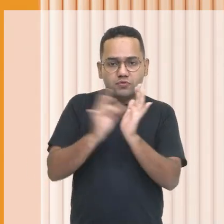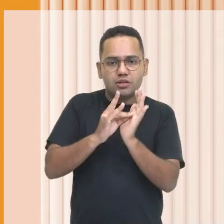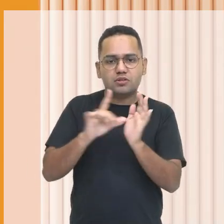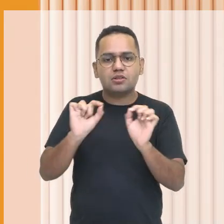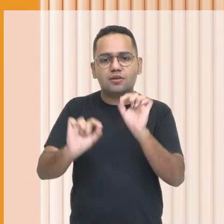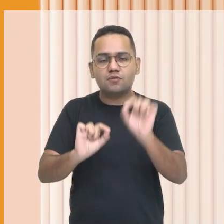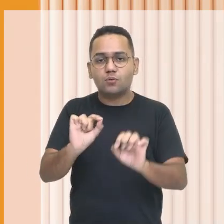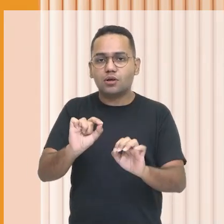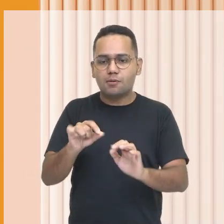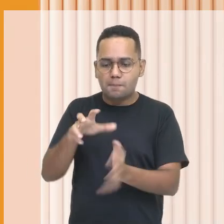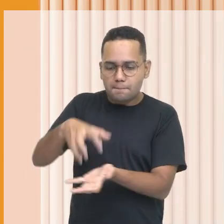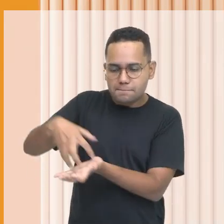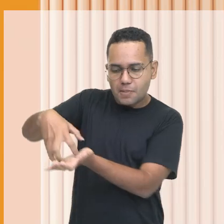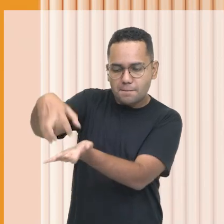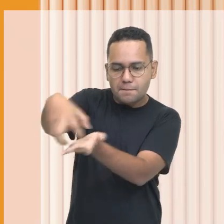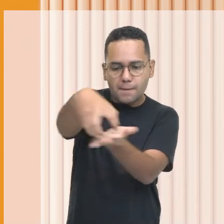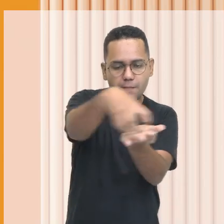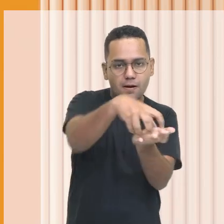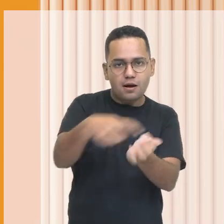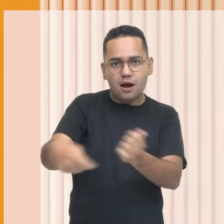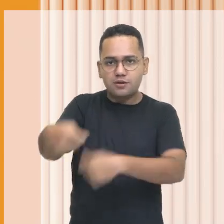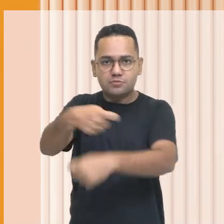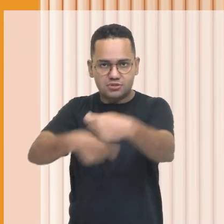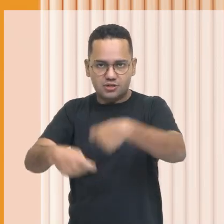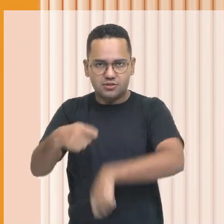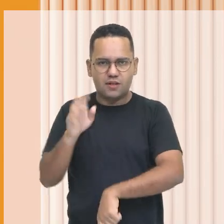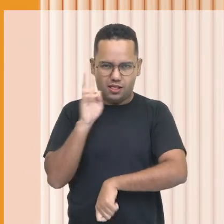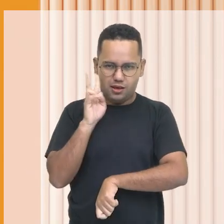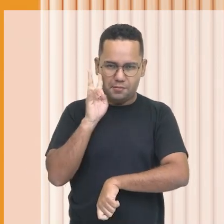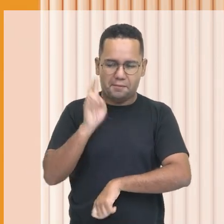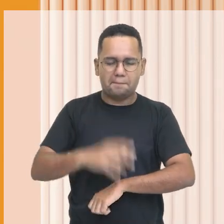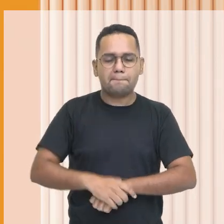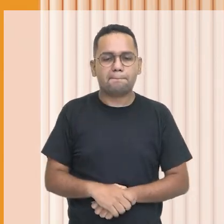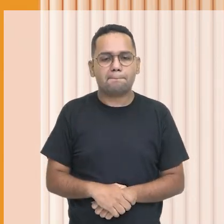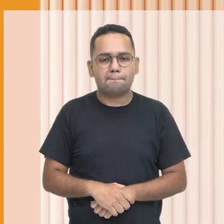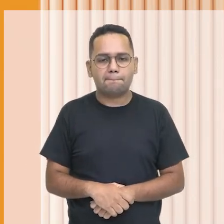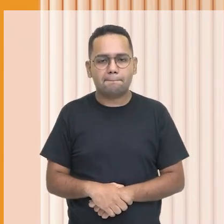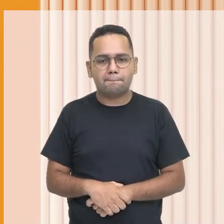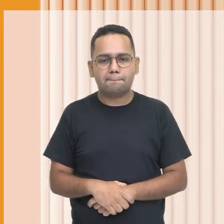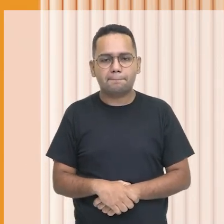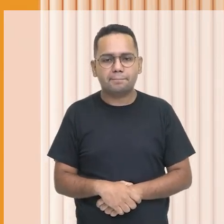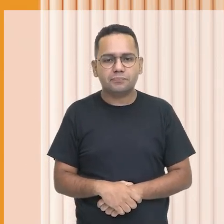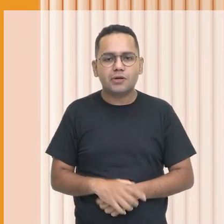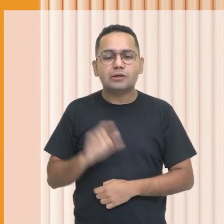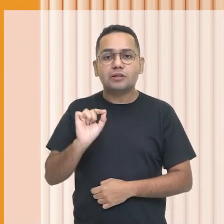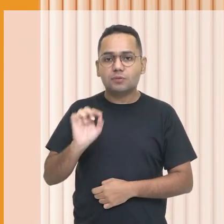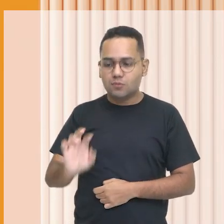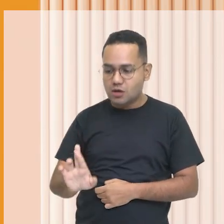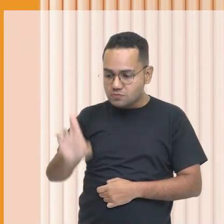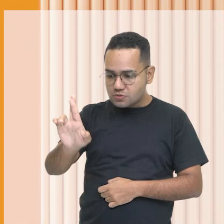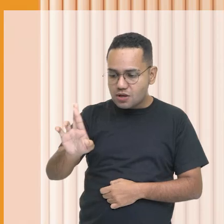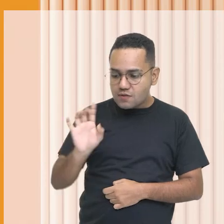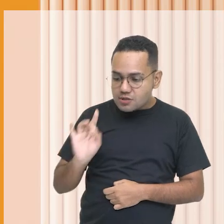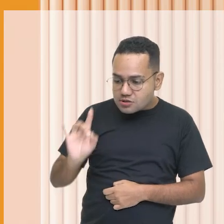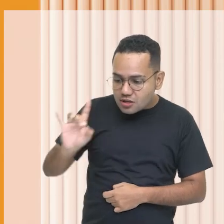chamadas capitanias hereditárias, onde nós tivemos, por exemplo, ali, né, os chamados capitães